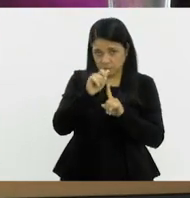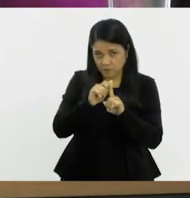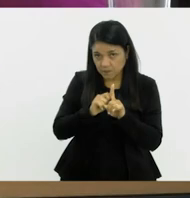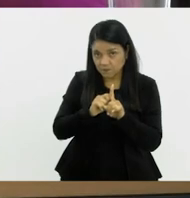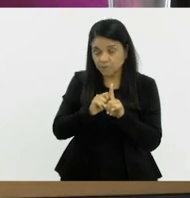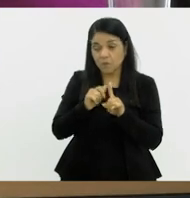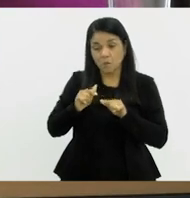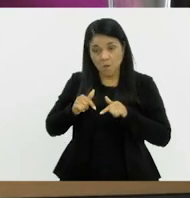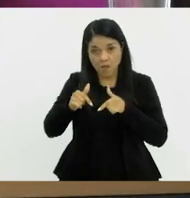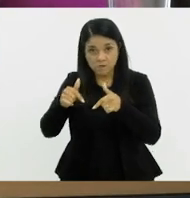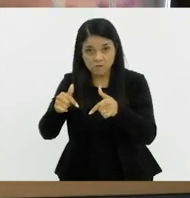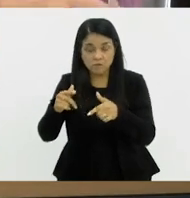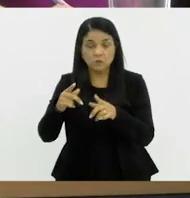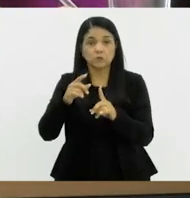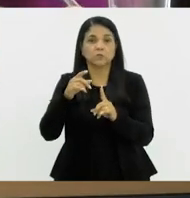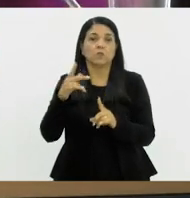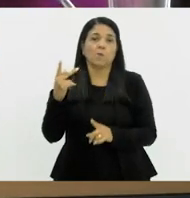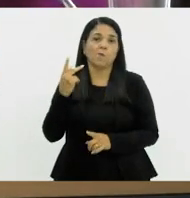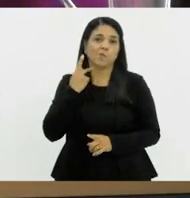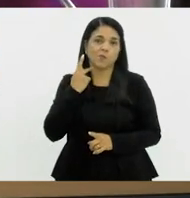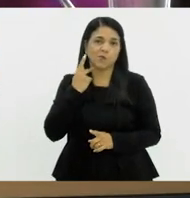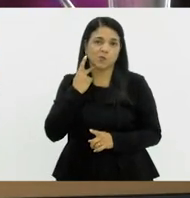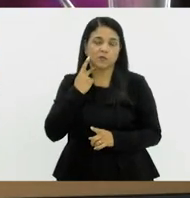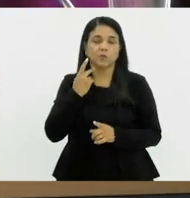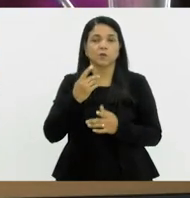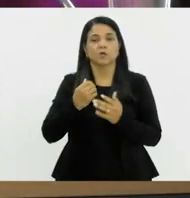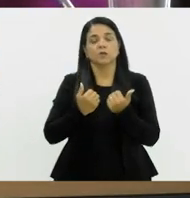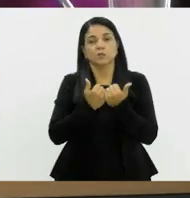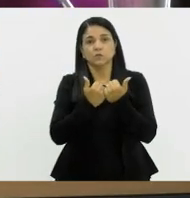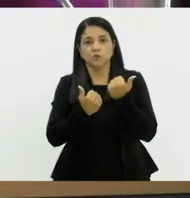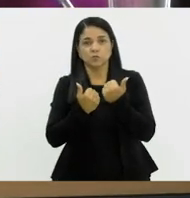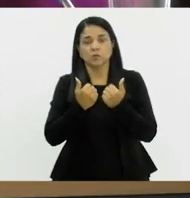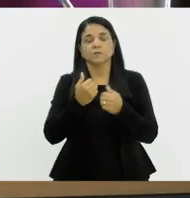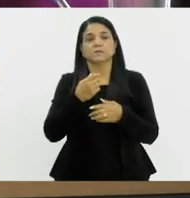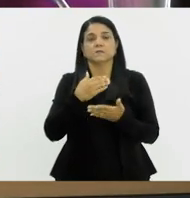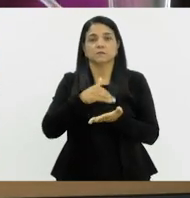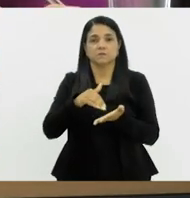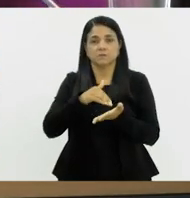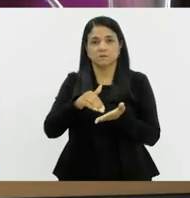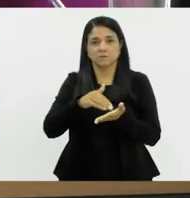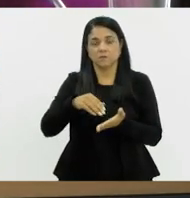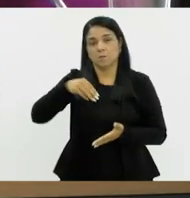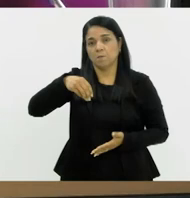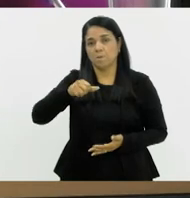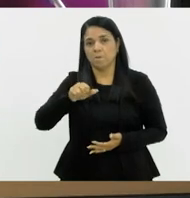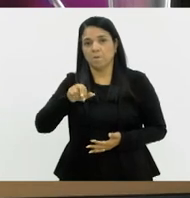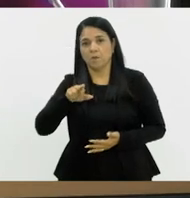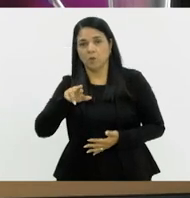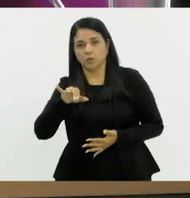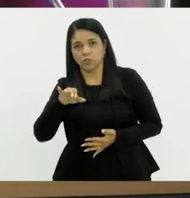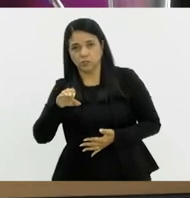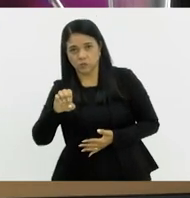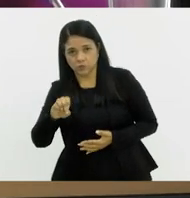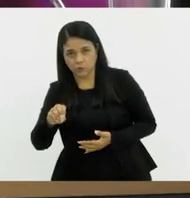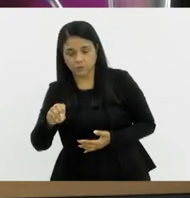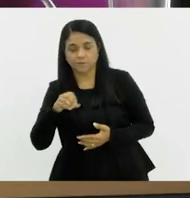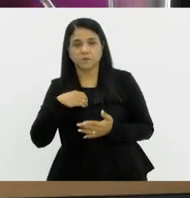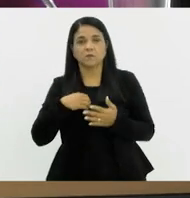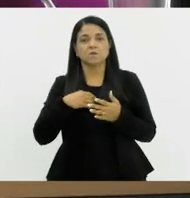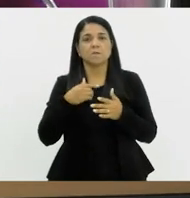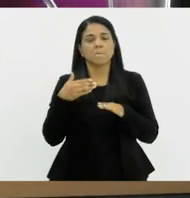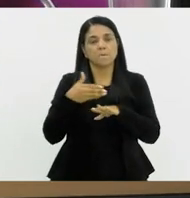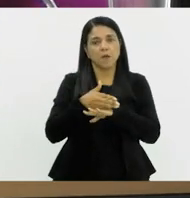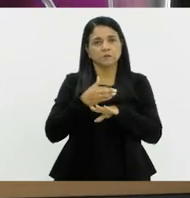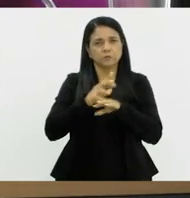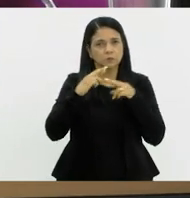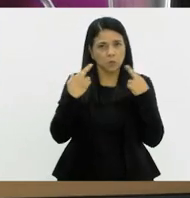nosso procurador, o subsecretário jurídico, doutor Maurício, participou de uma agenda